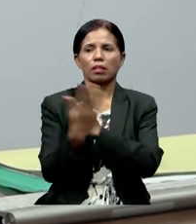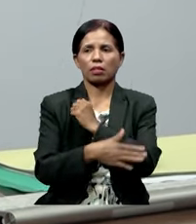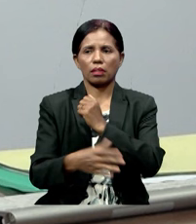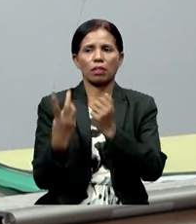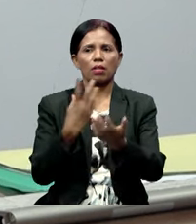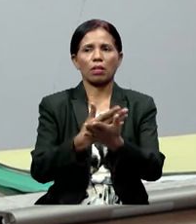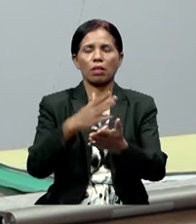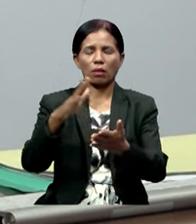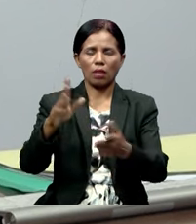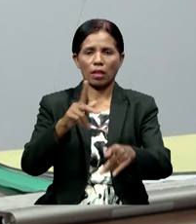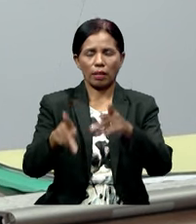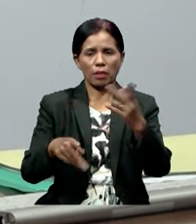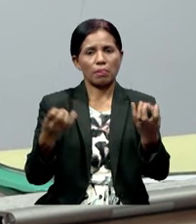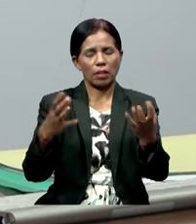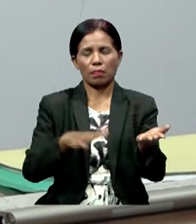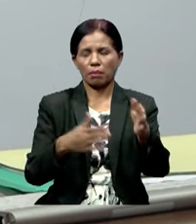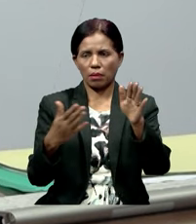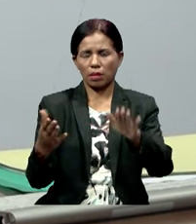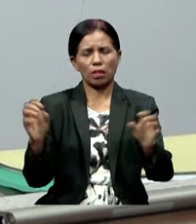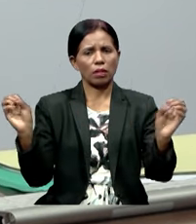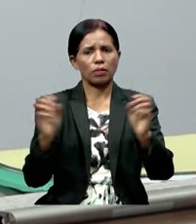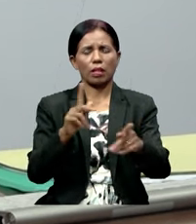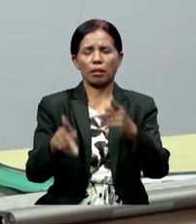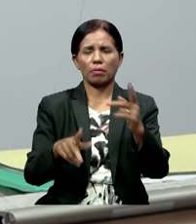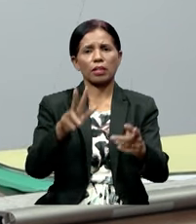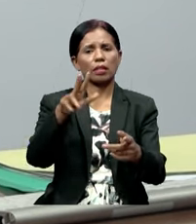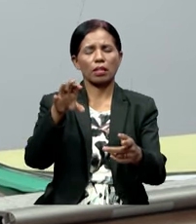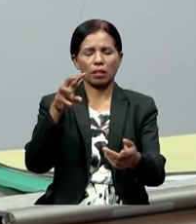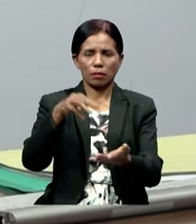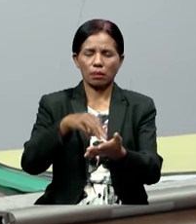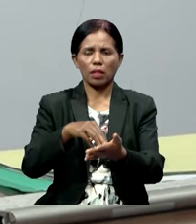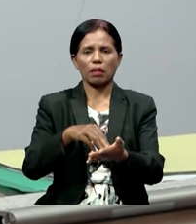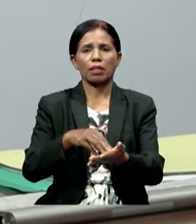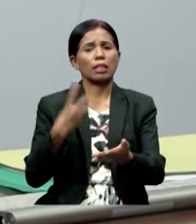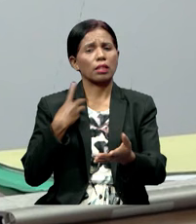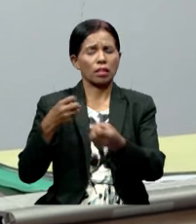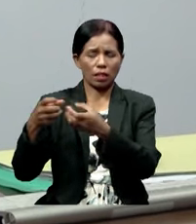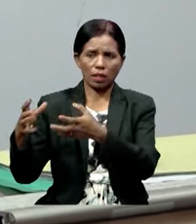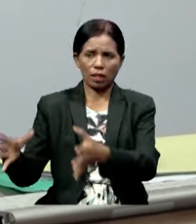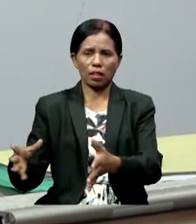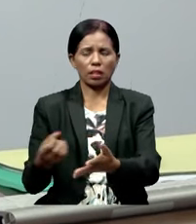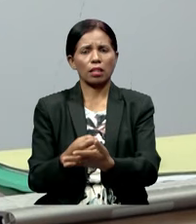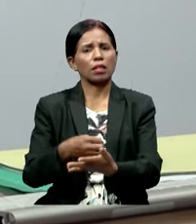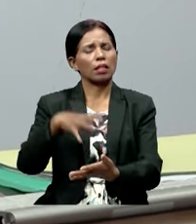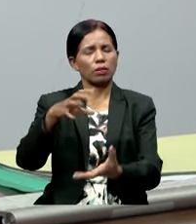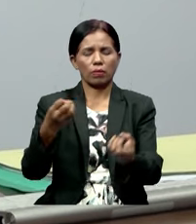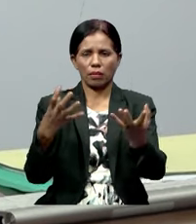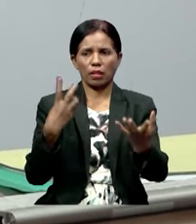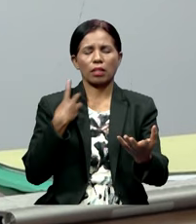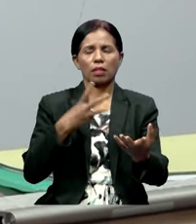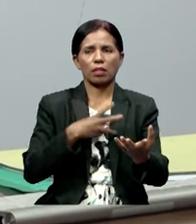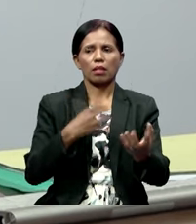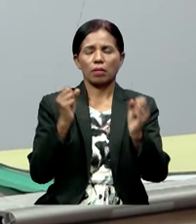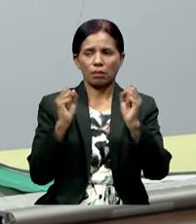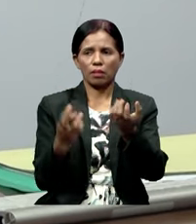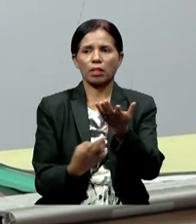mil pessoas mate. Lá os de 300 mil pessoas mate. E tá lá com boa barra, rico só em barra, né maca está foi em restaura,